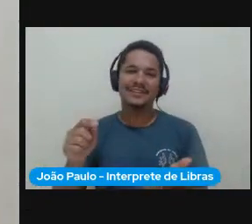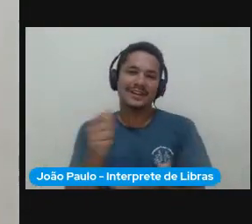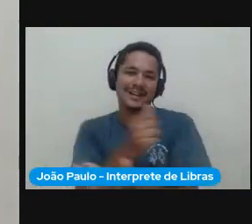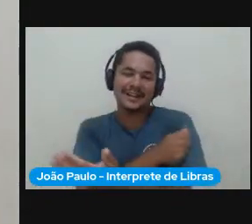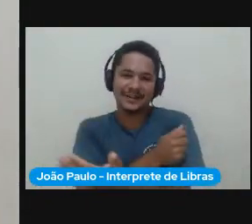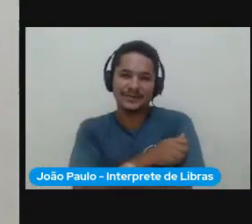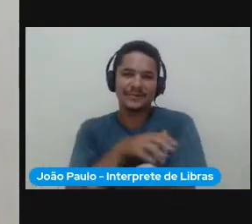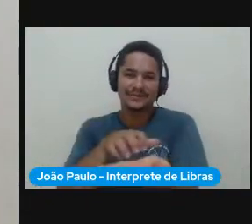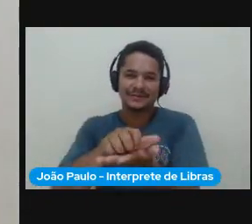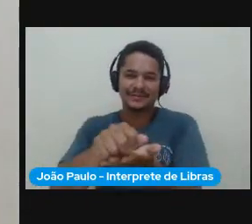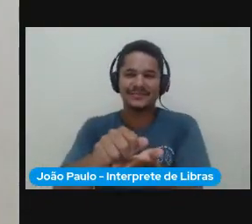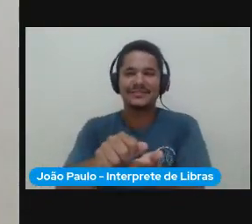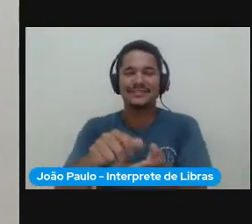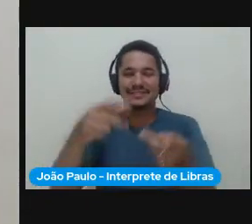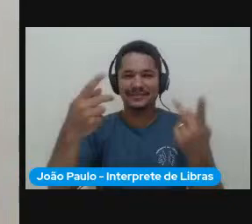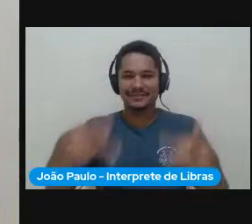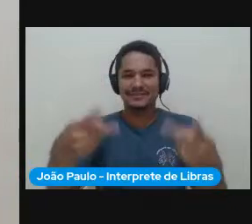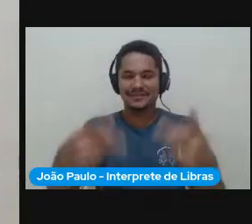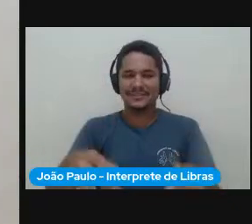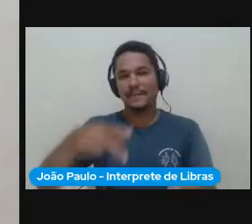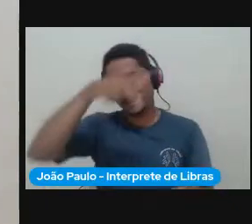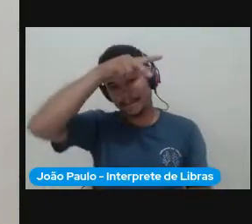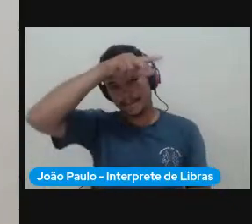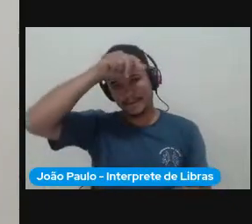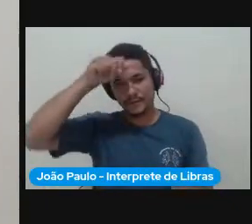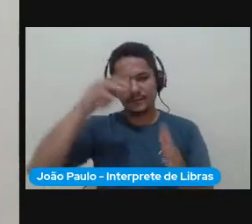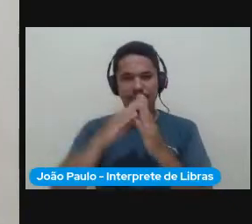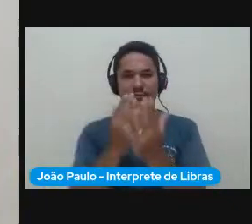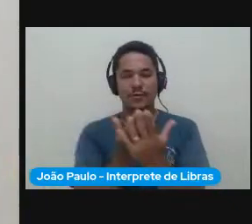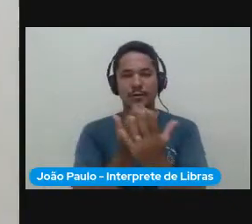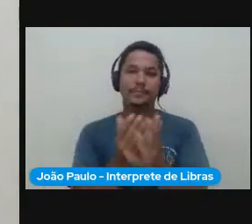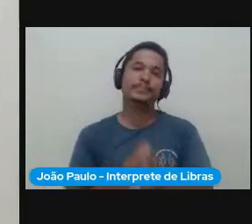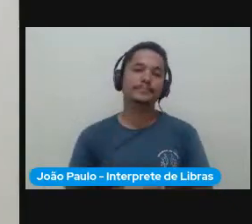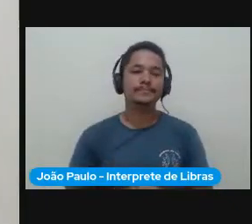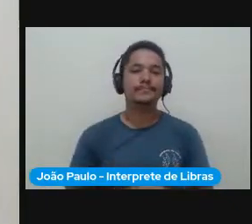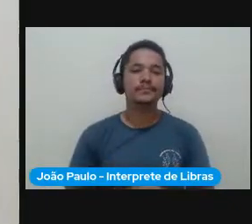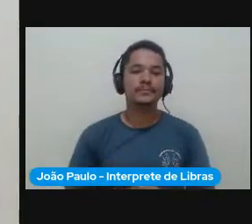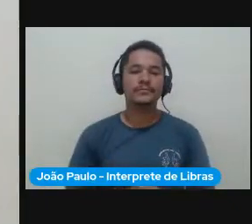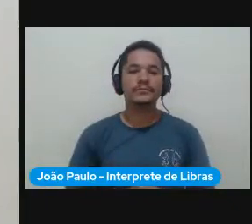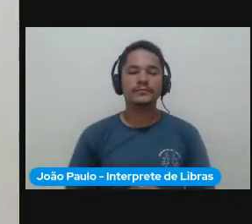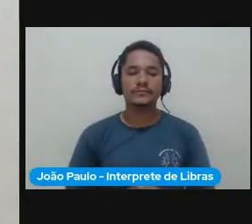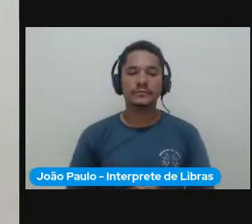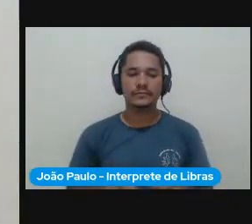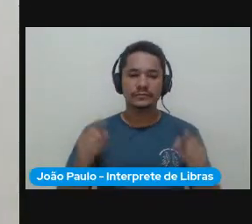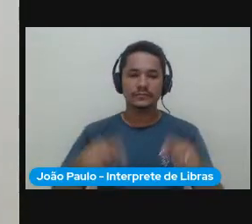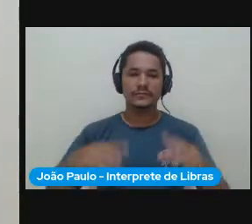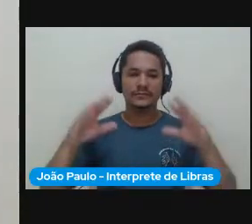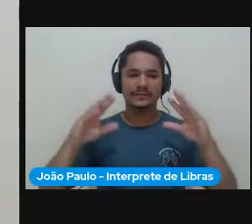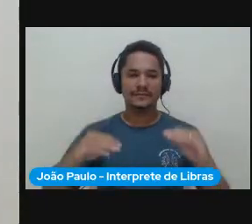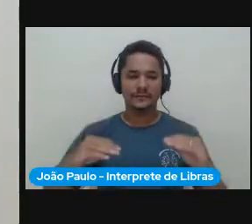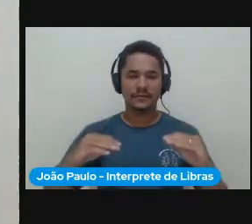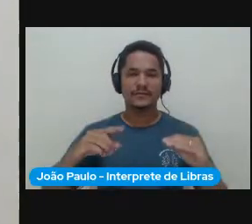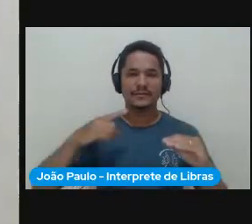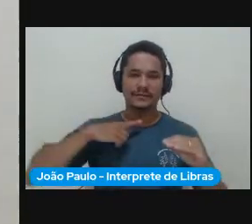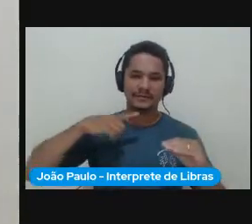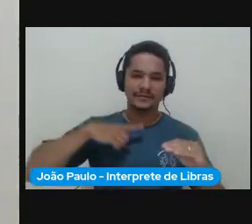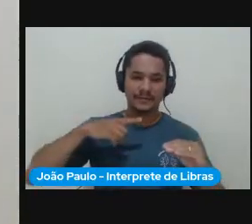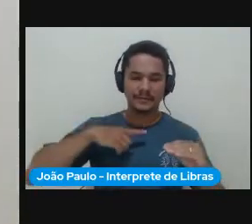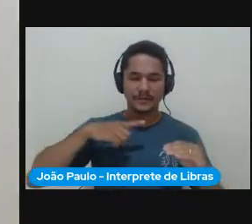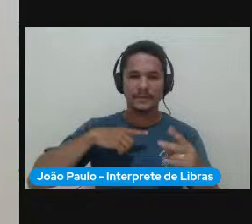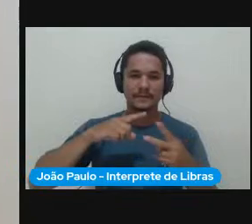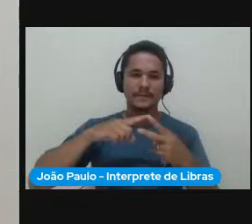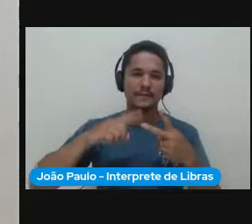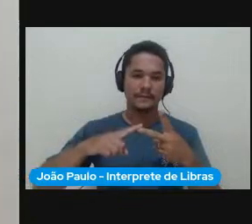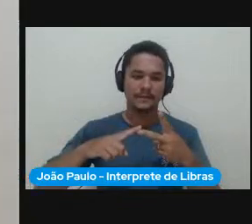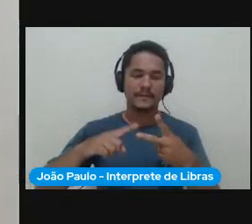Municipal de Educação de Belo Horizonte. Bom, nessa noite, nós vamos ter dois momentos. O